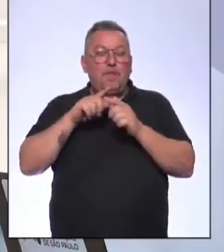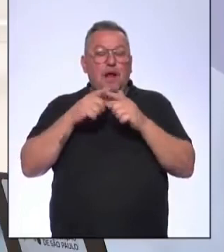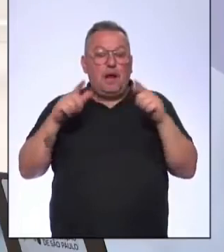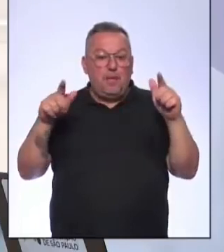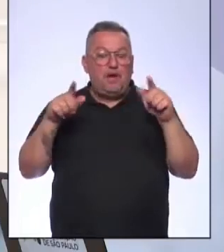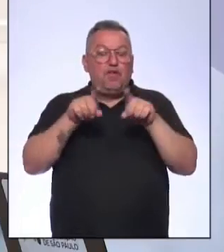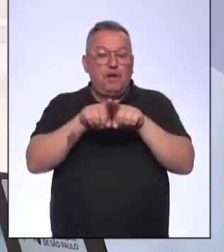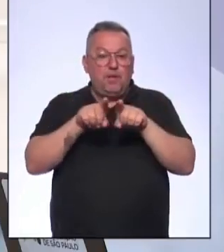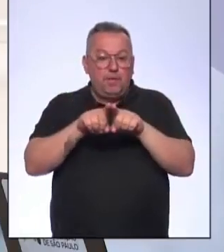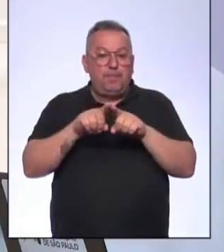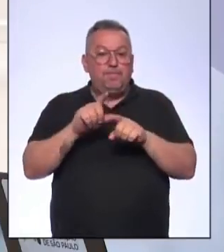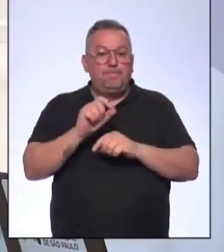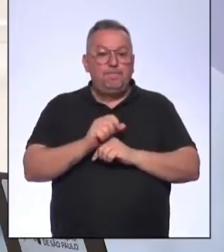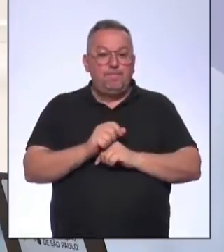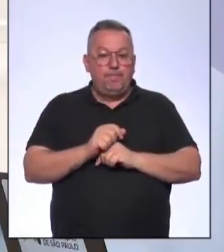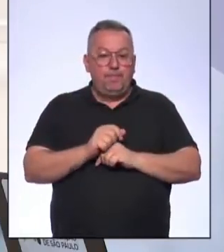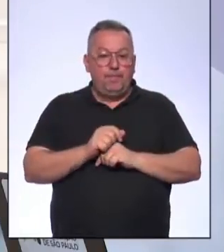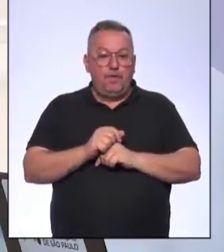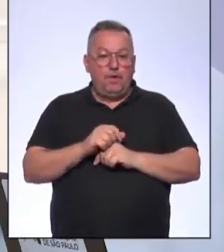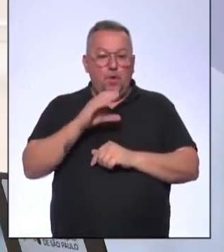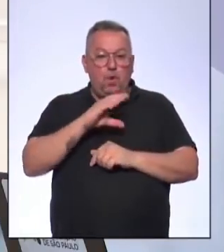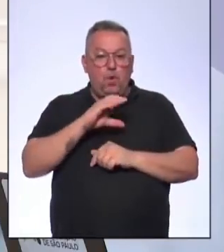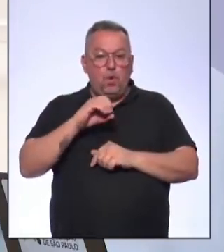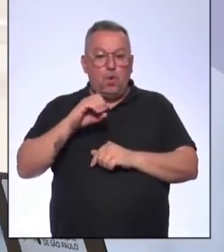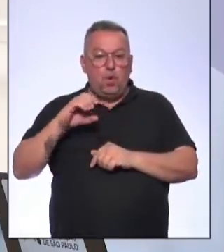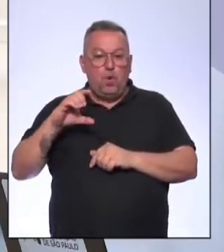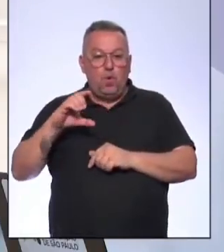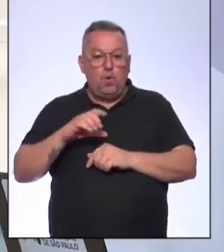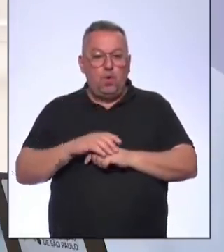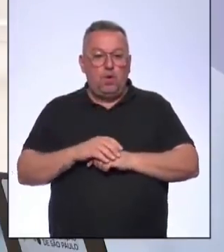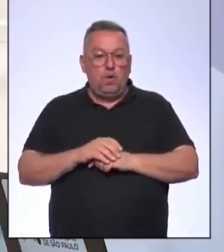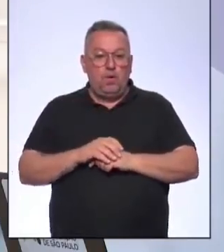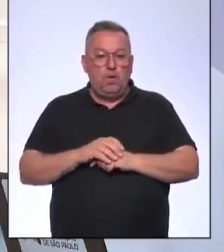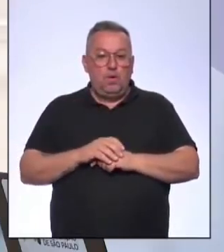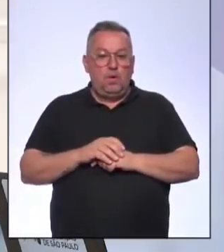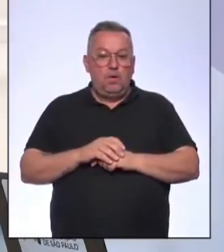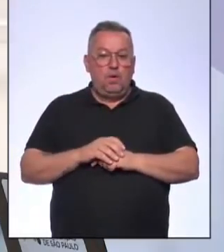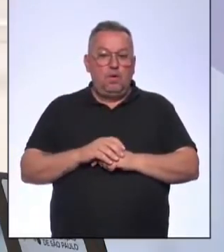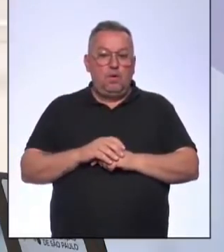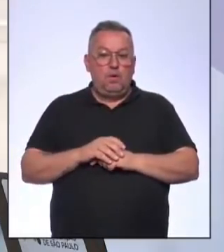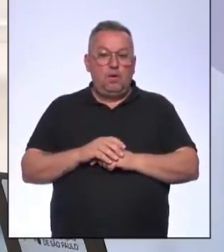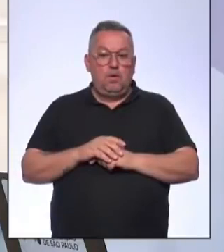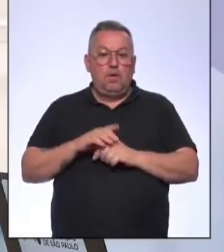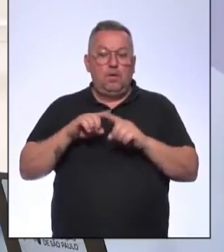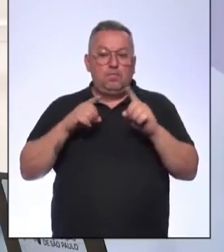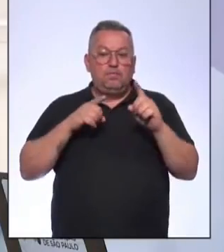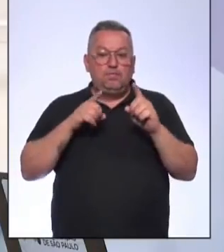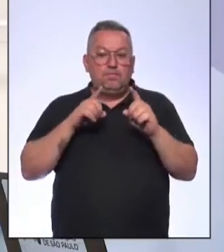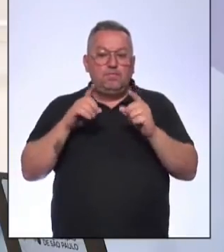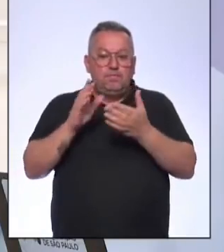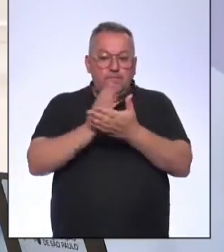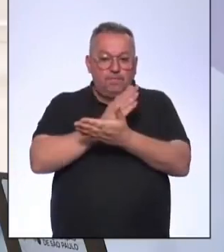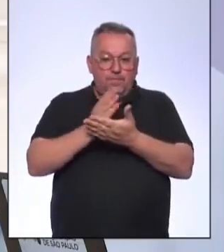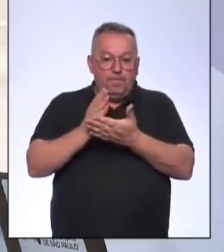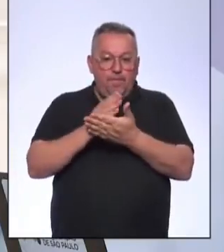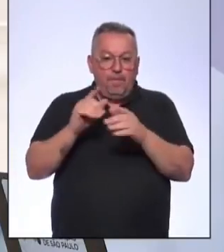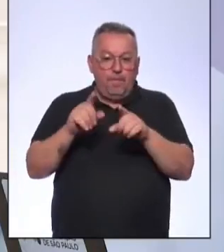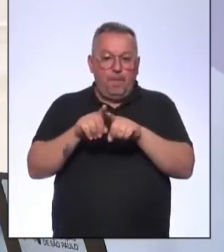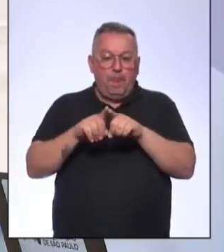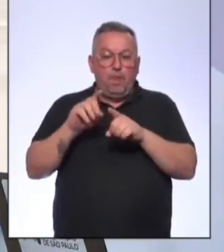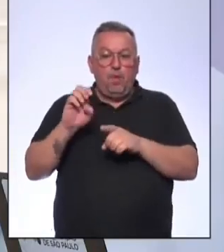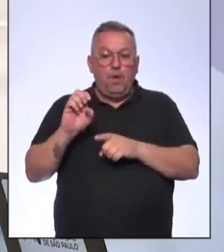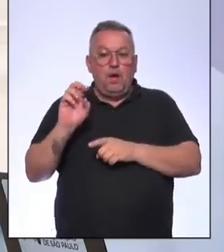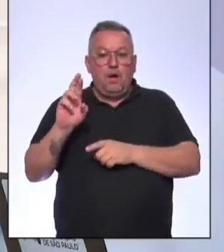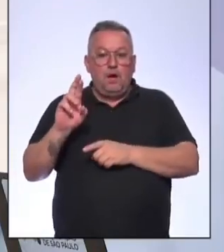essas palavras, né? O cool aqui que viria cooler, você vai separar a sílaba, o smarter aqui também, você separa a sílaba no